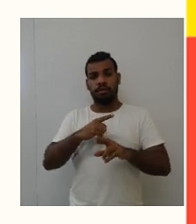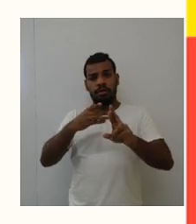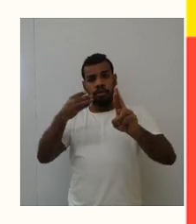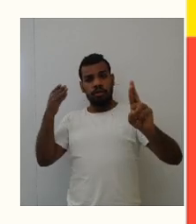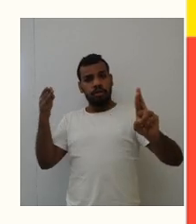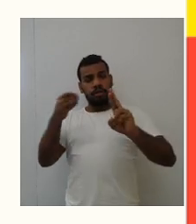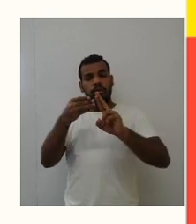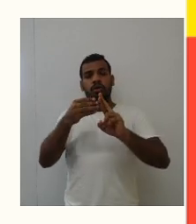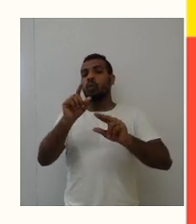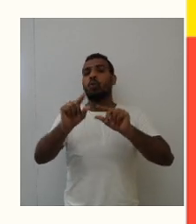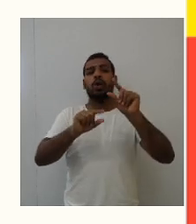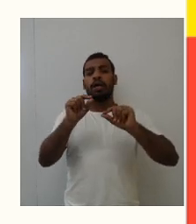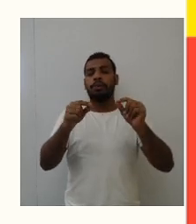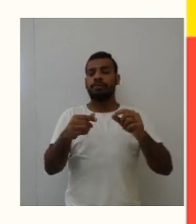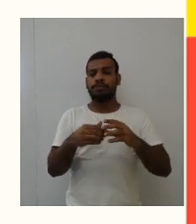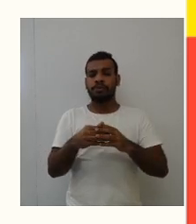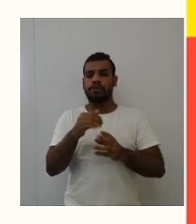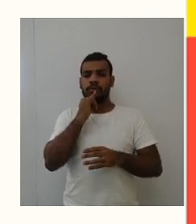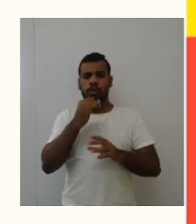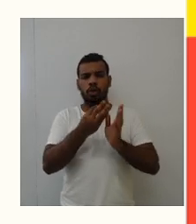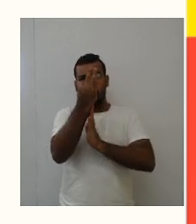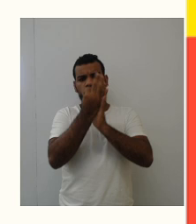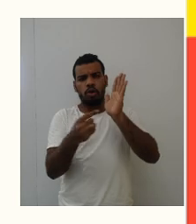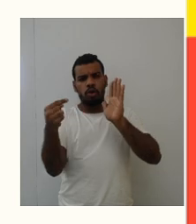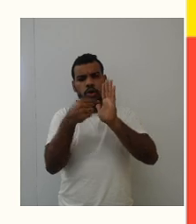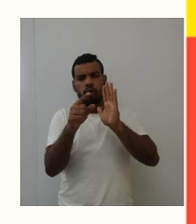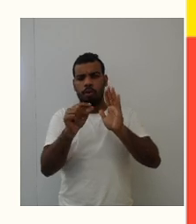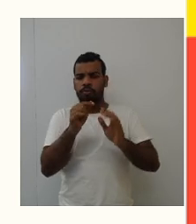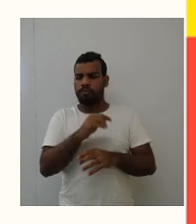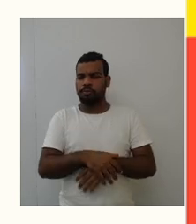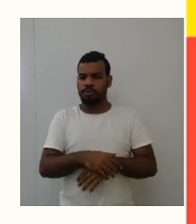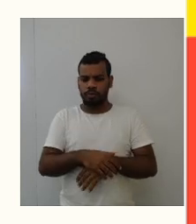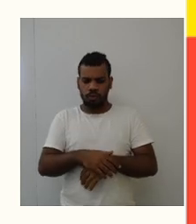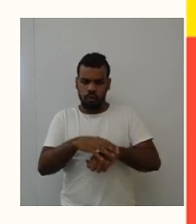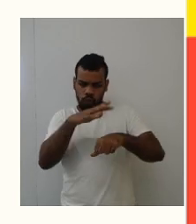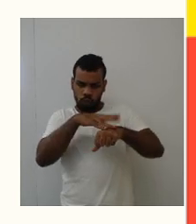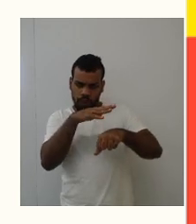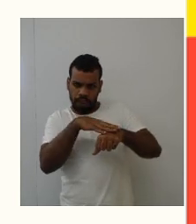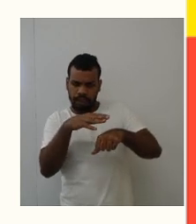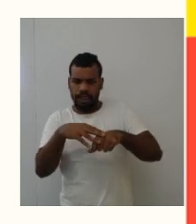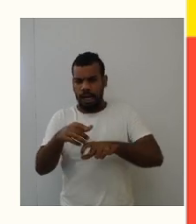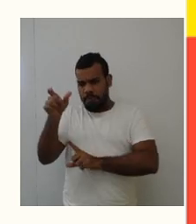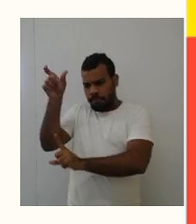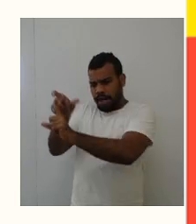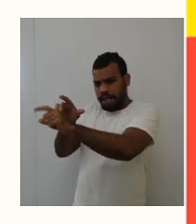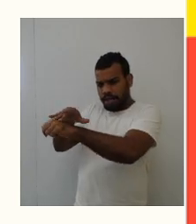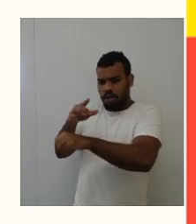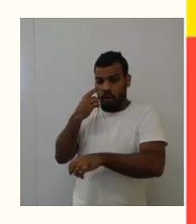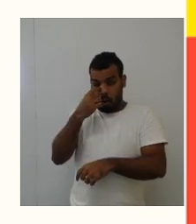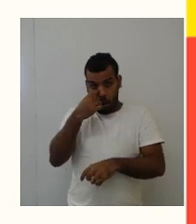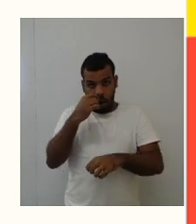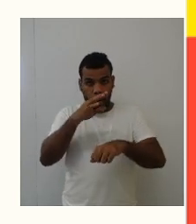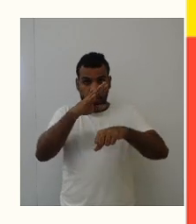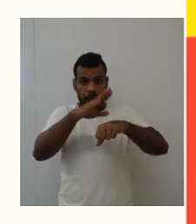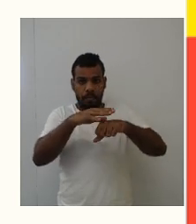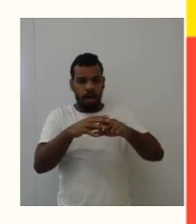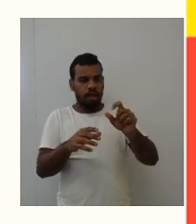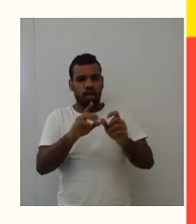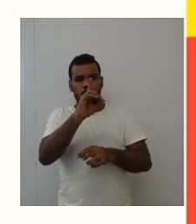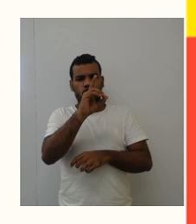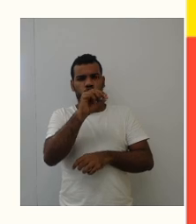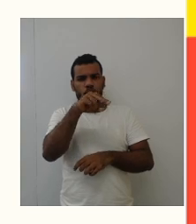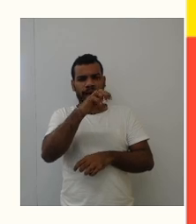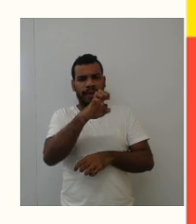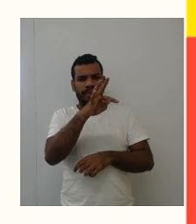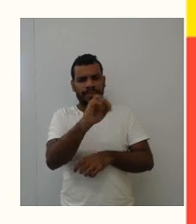referenciação no texto? O doente e paciente. Vocês percebem que doente substitui a palavra paciente para